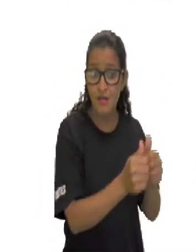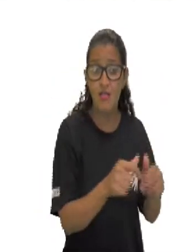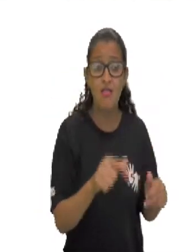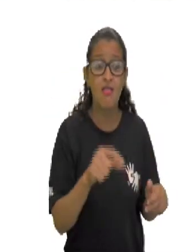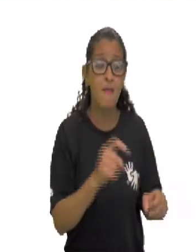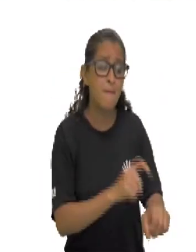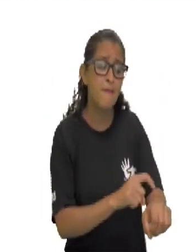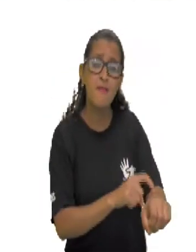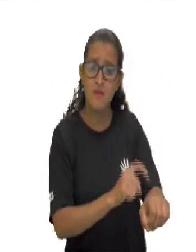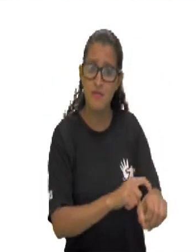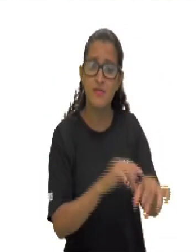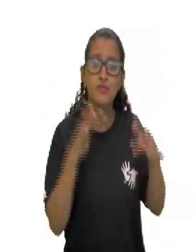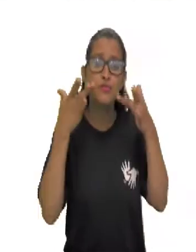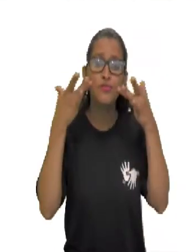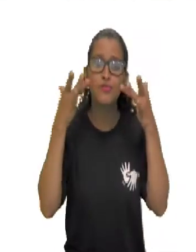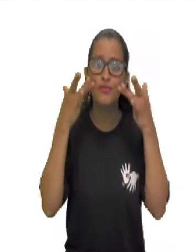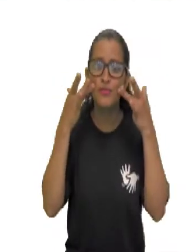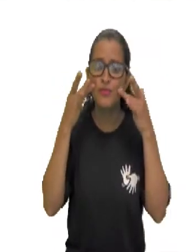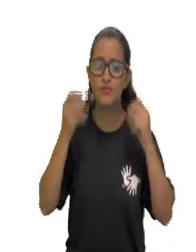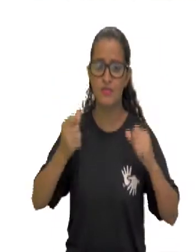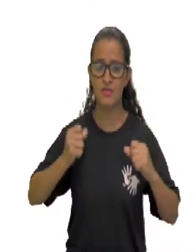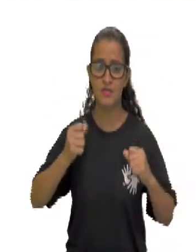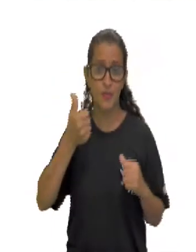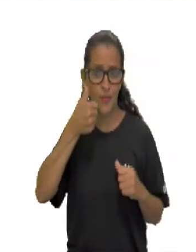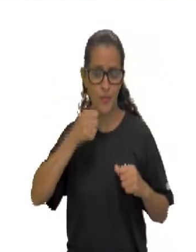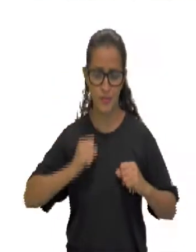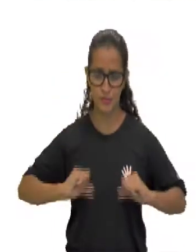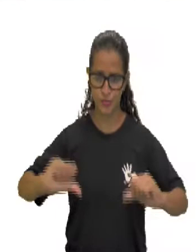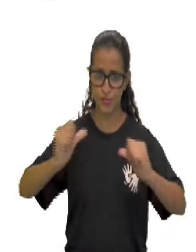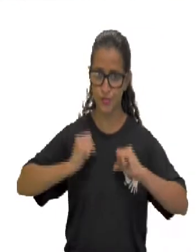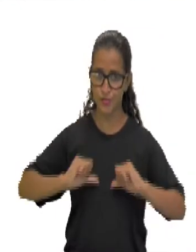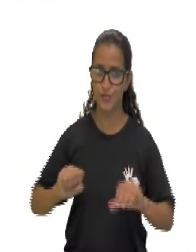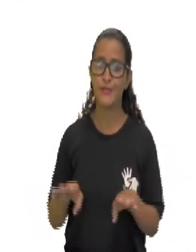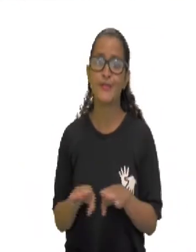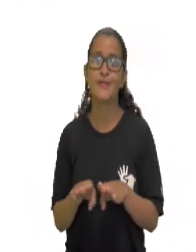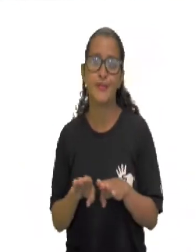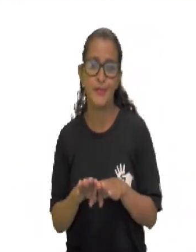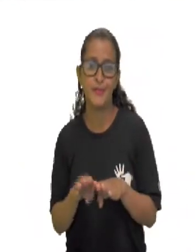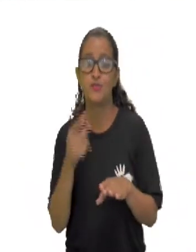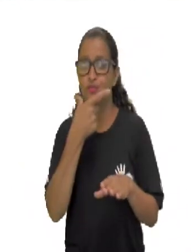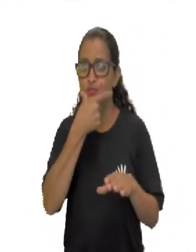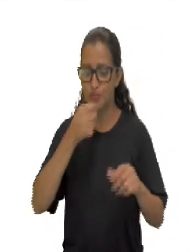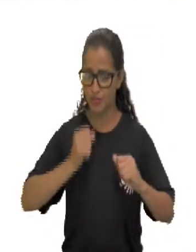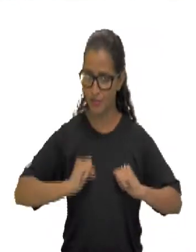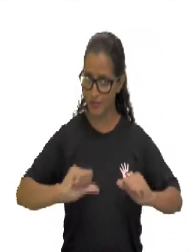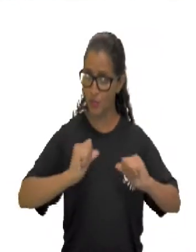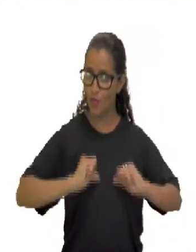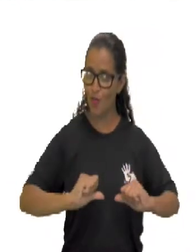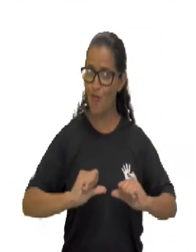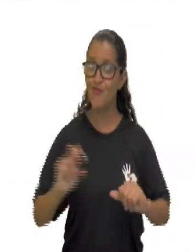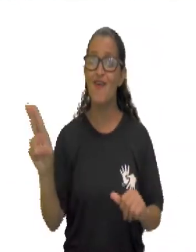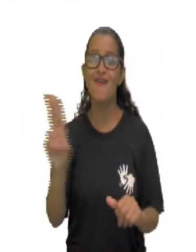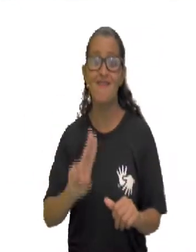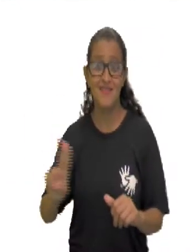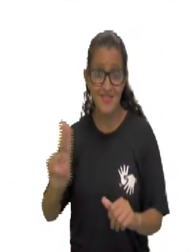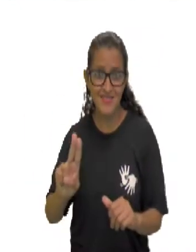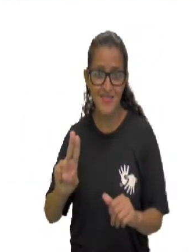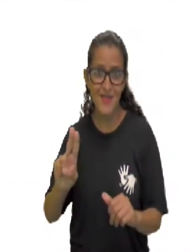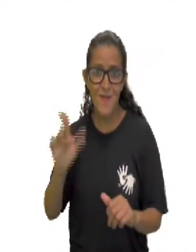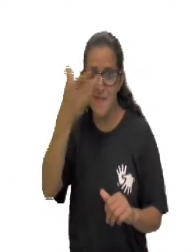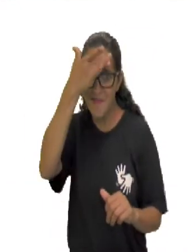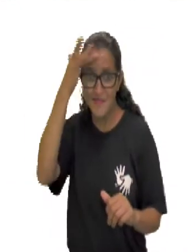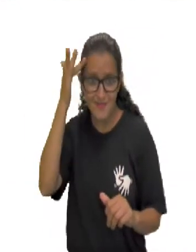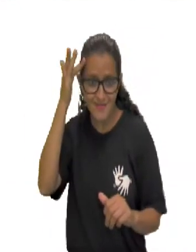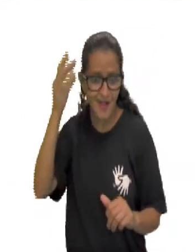teatros, os atores e as atrizes que estão ali, eles acabam utilizando pessoas que estão circulando para